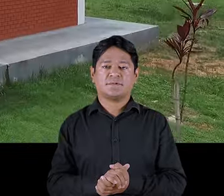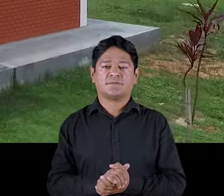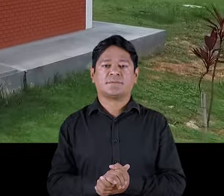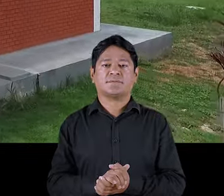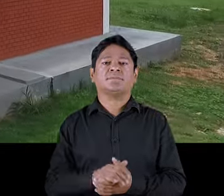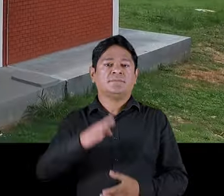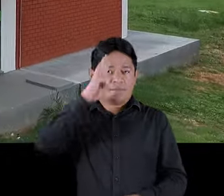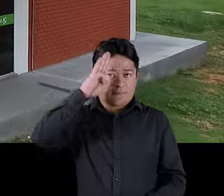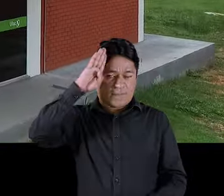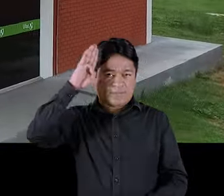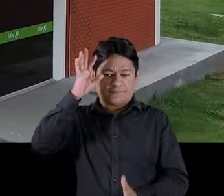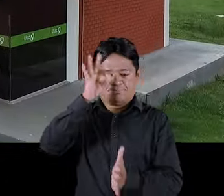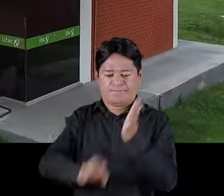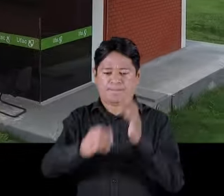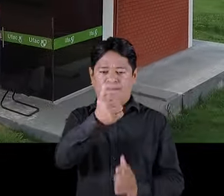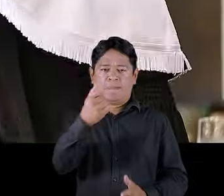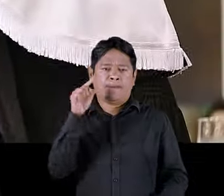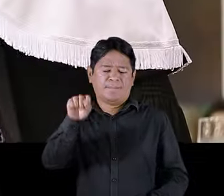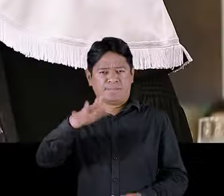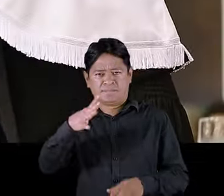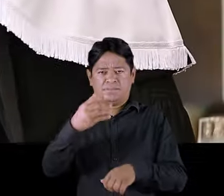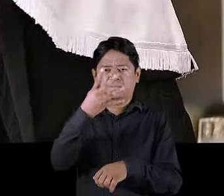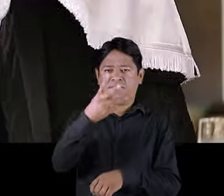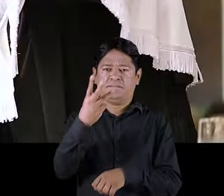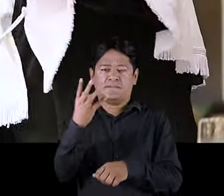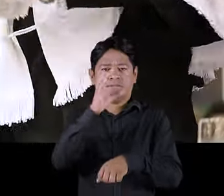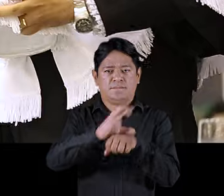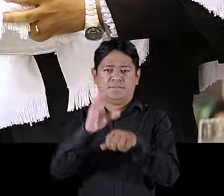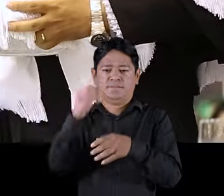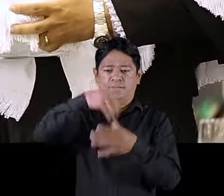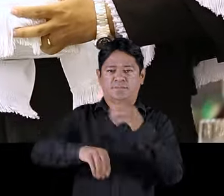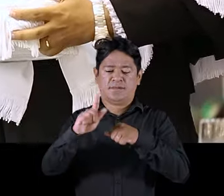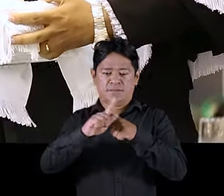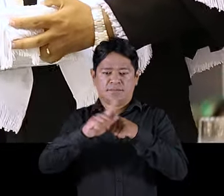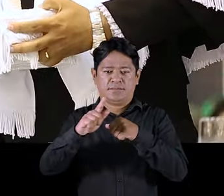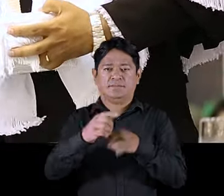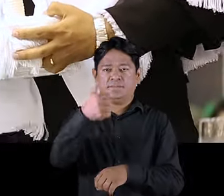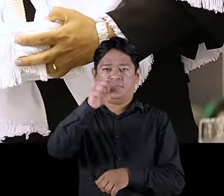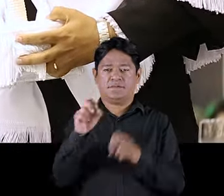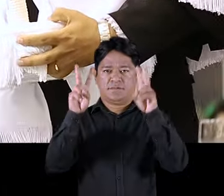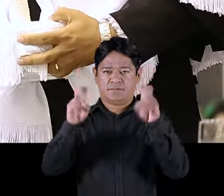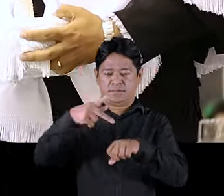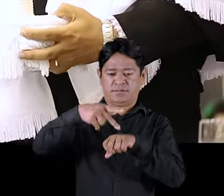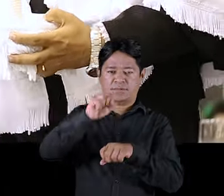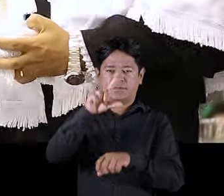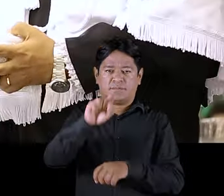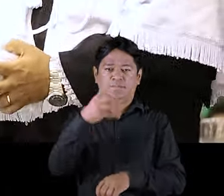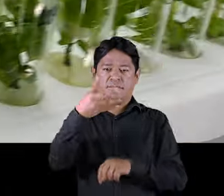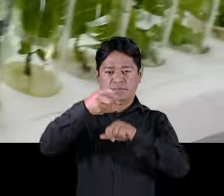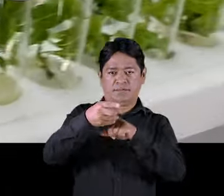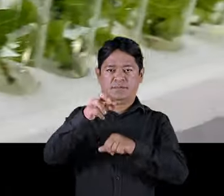Com mais de 12 mil alunos matriculados em 43 cursos de graduação, 18 programas de